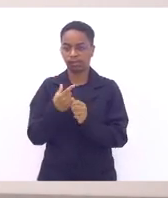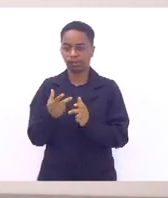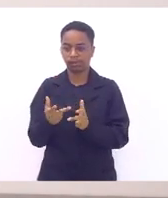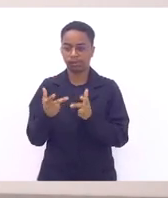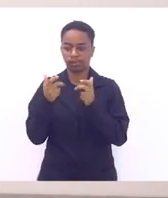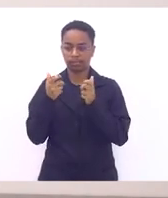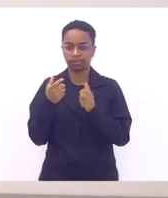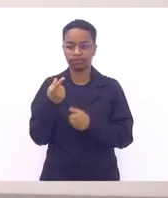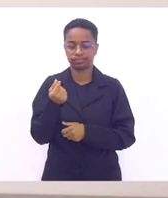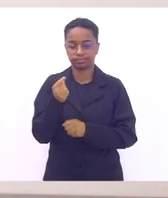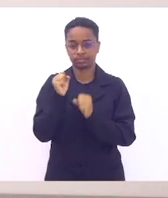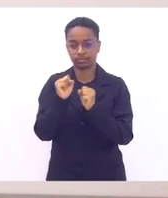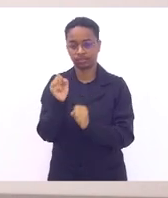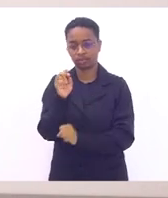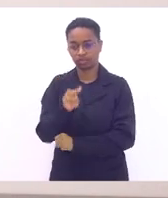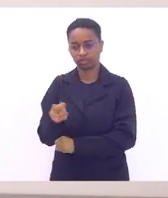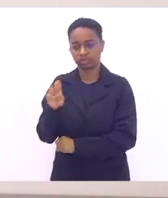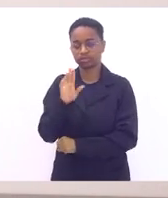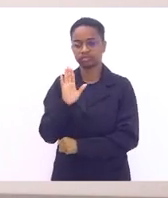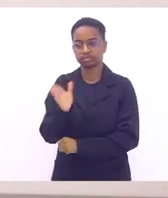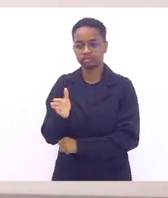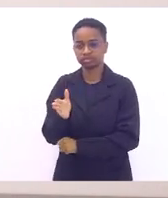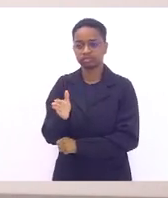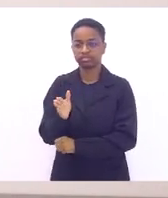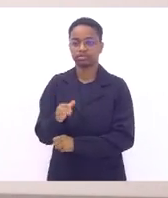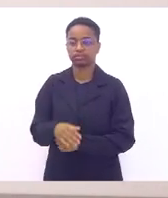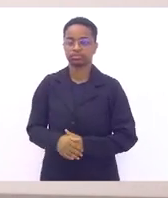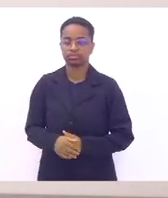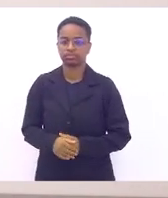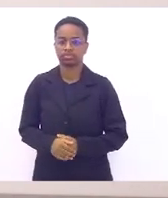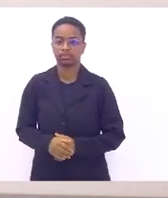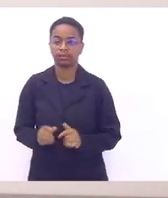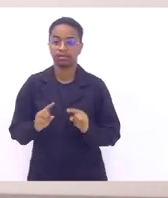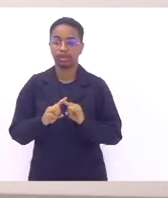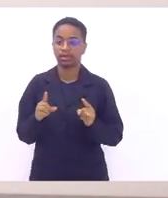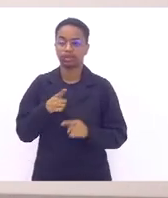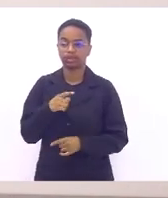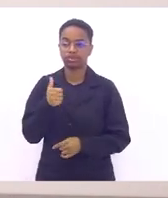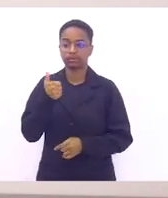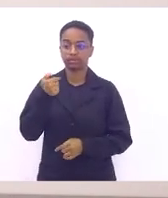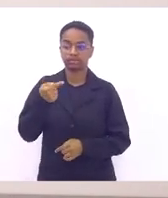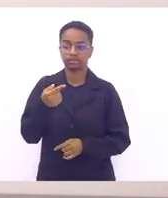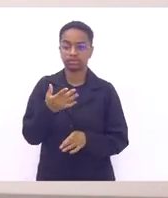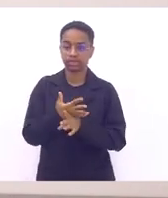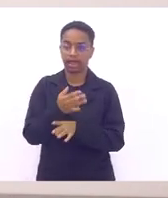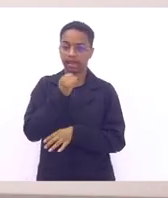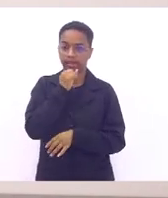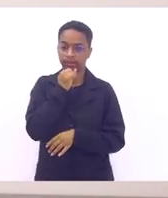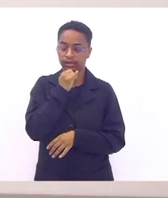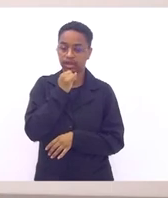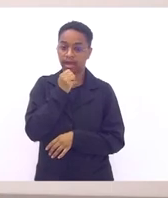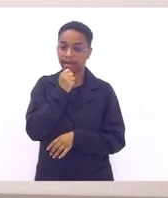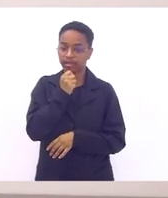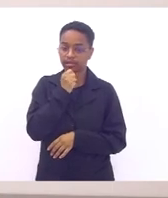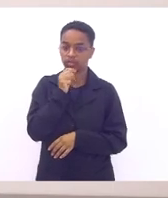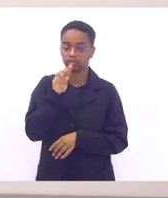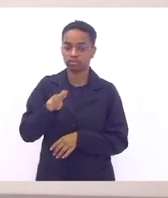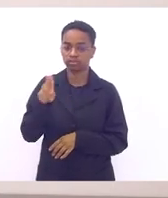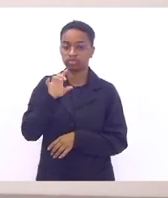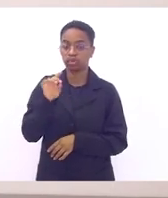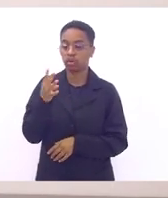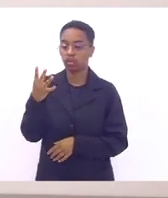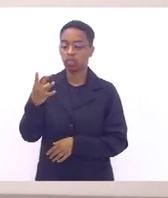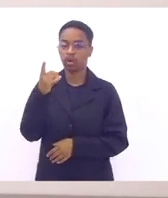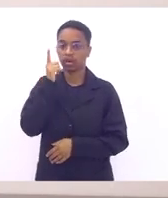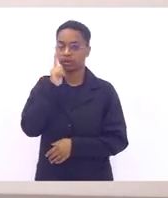estar sendo utilizado. A Regina fez um relato aqui, 17 municípios, se a gente for considerar apenas os prioritários, só 4 conseguiram